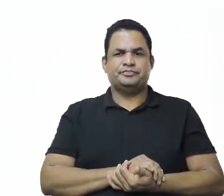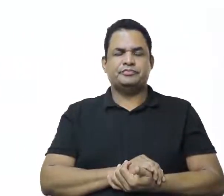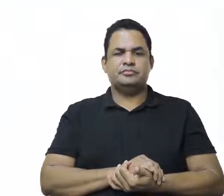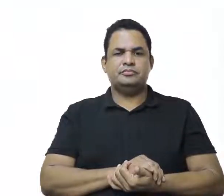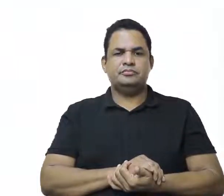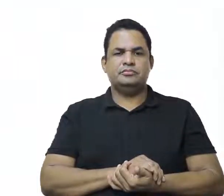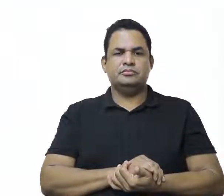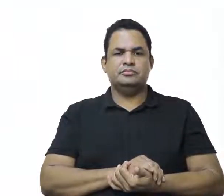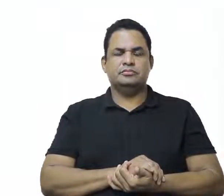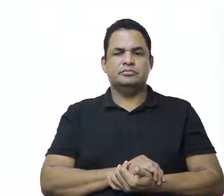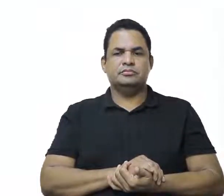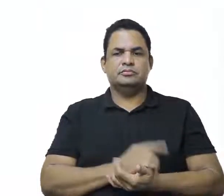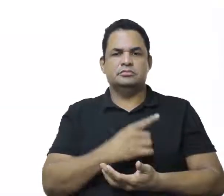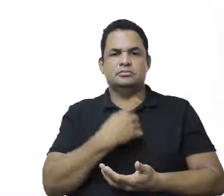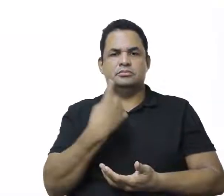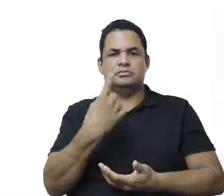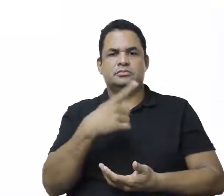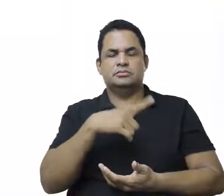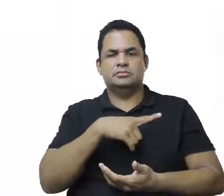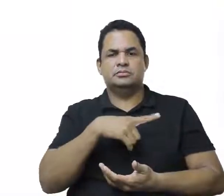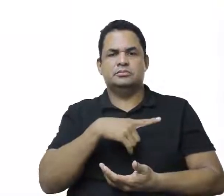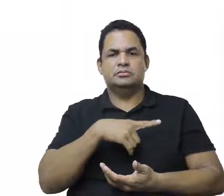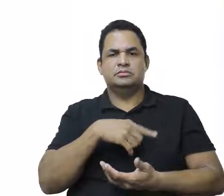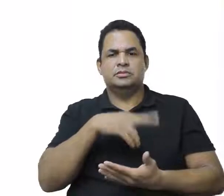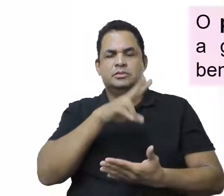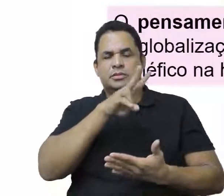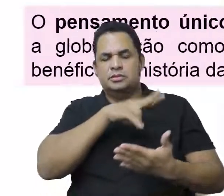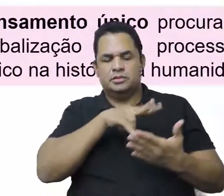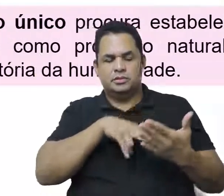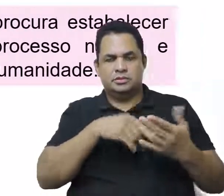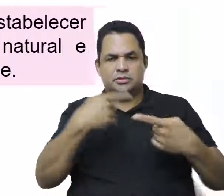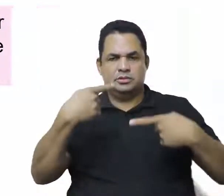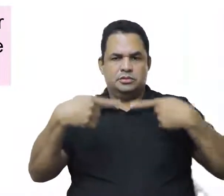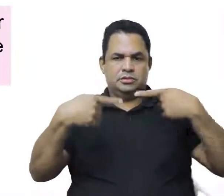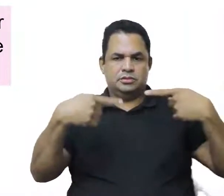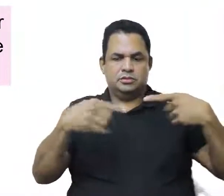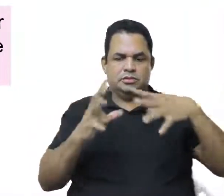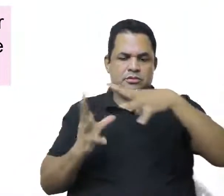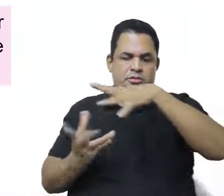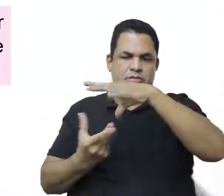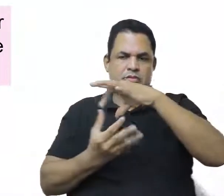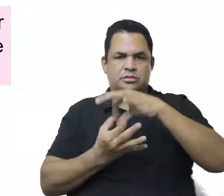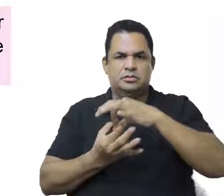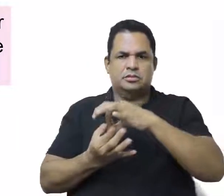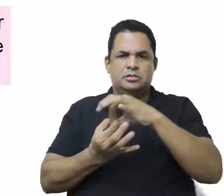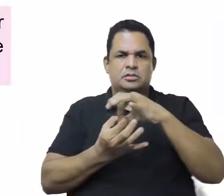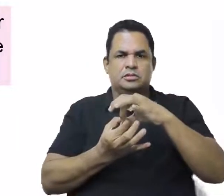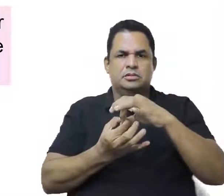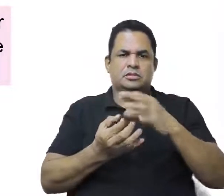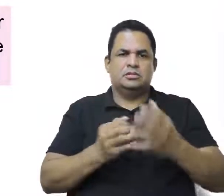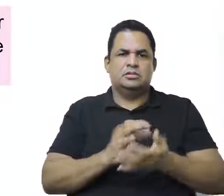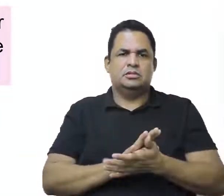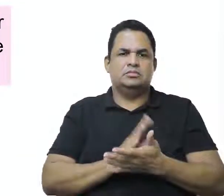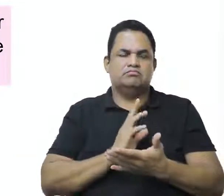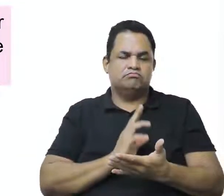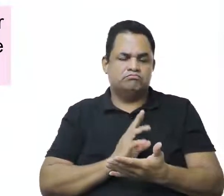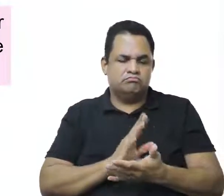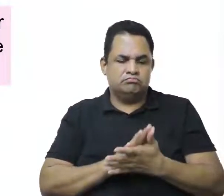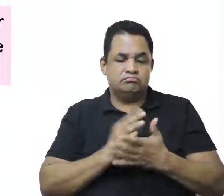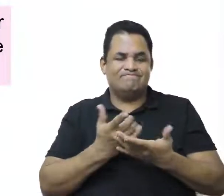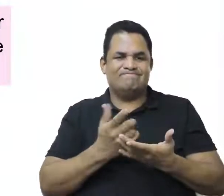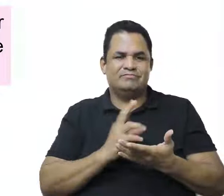E aí a gente viu, né, que tem várias leituras do debate sobre globalização. É um debate